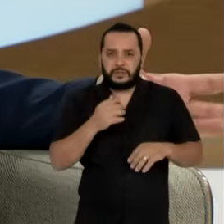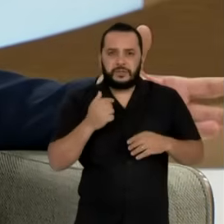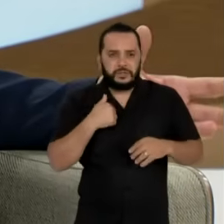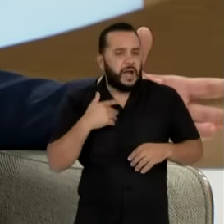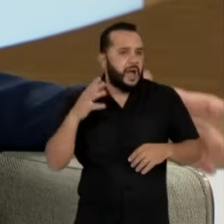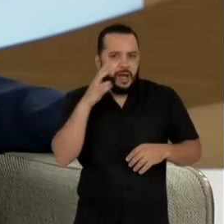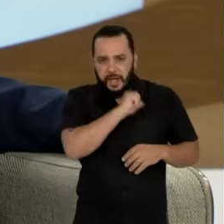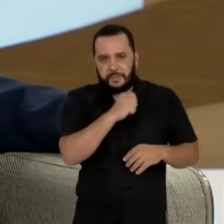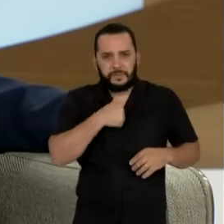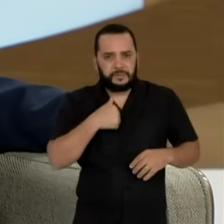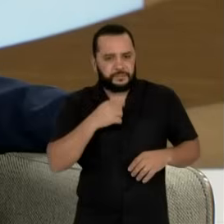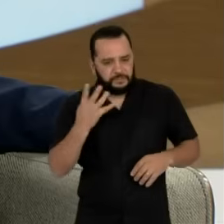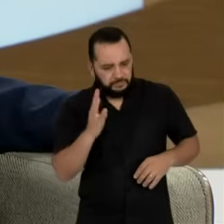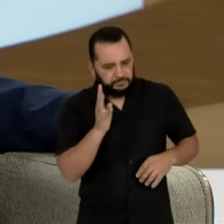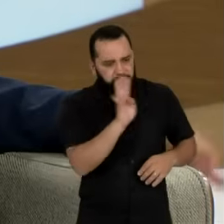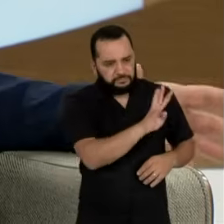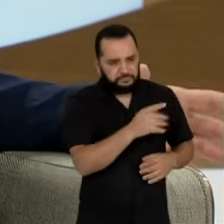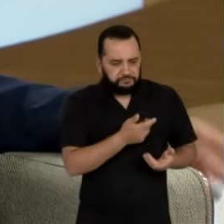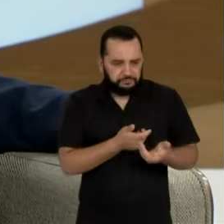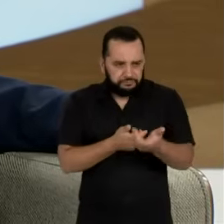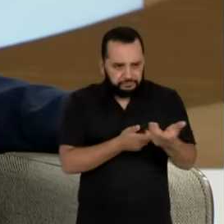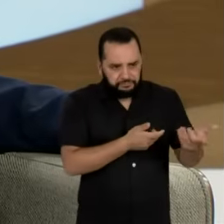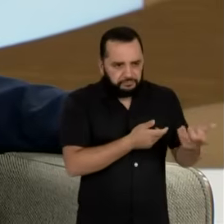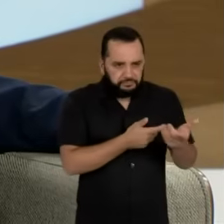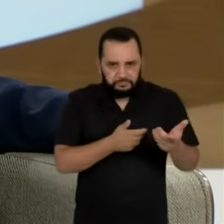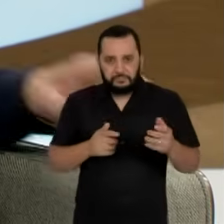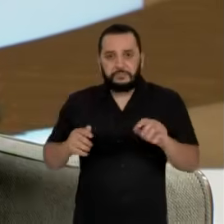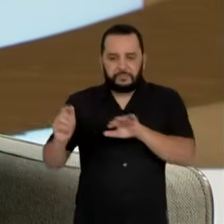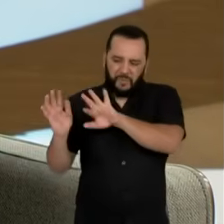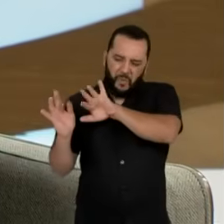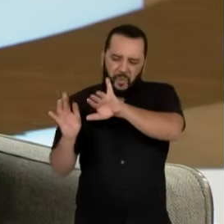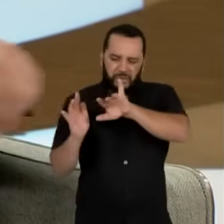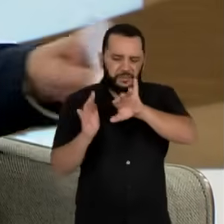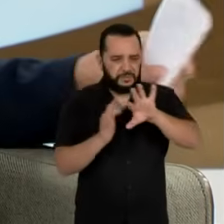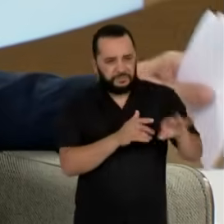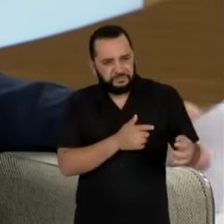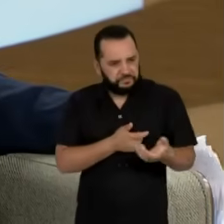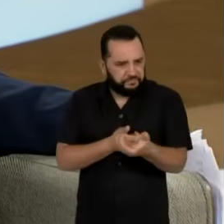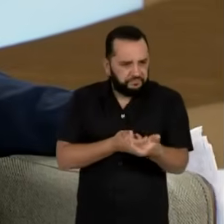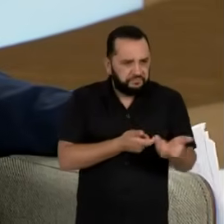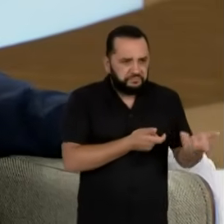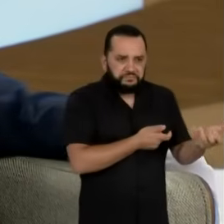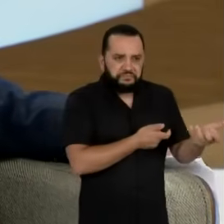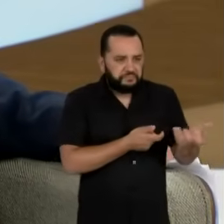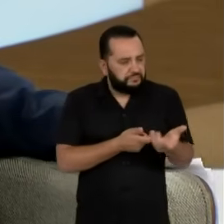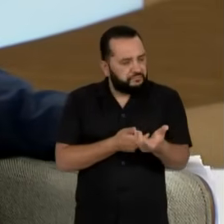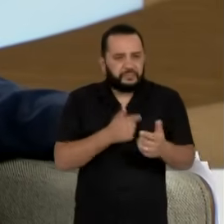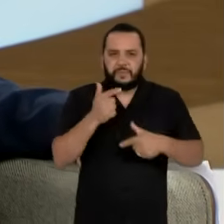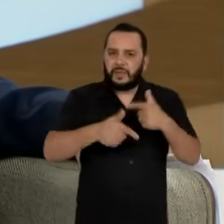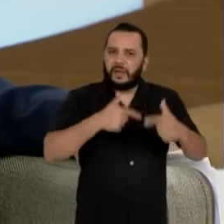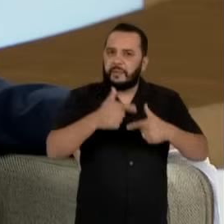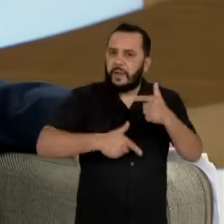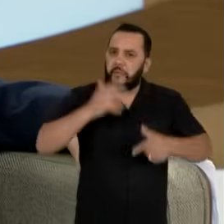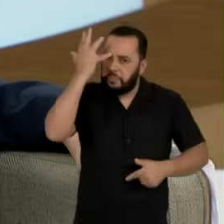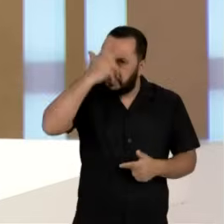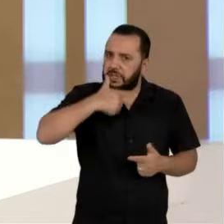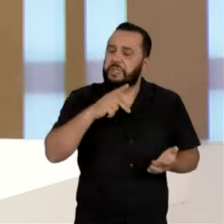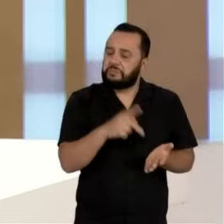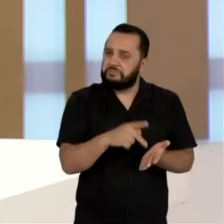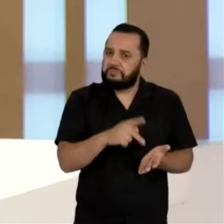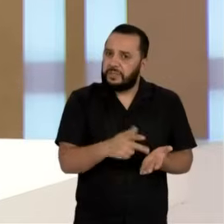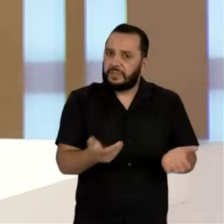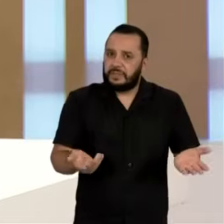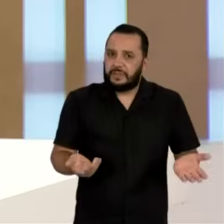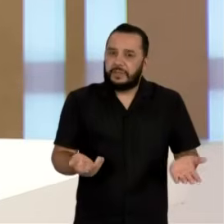chegou todo mundo e houve esse trabalho muito bonito. Então, acho que a gente poderia ter sido